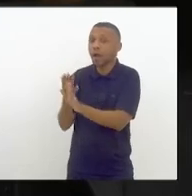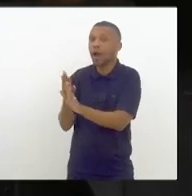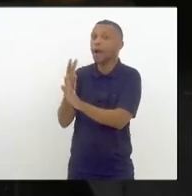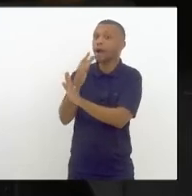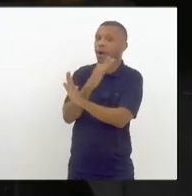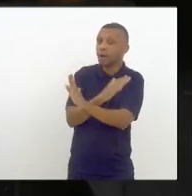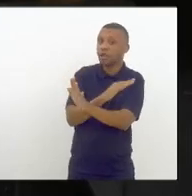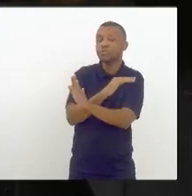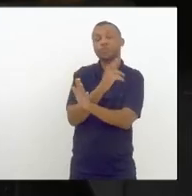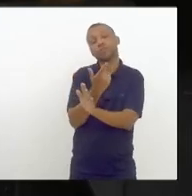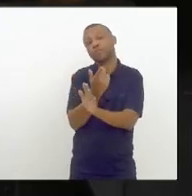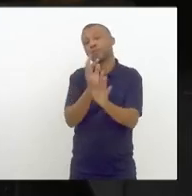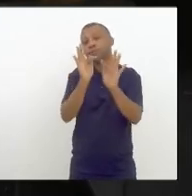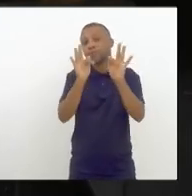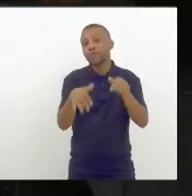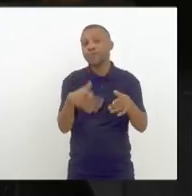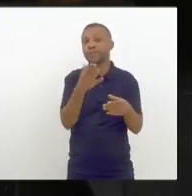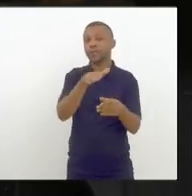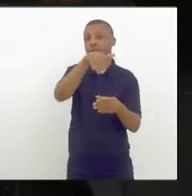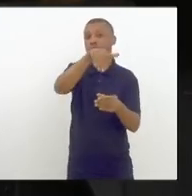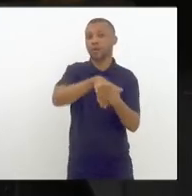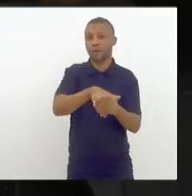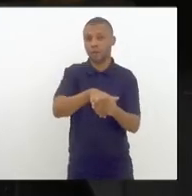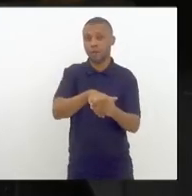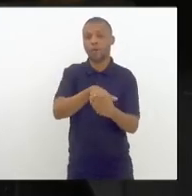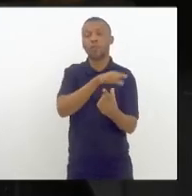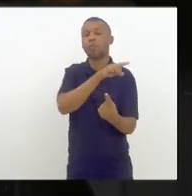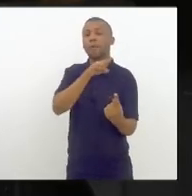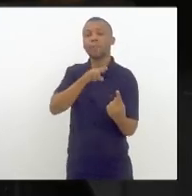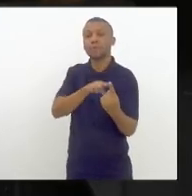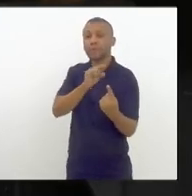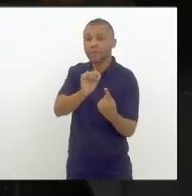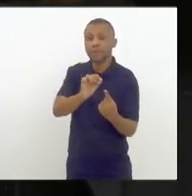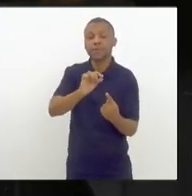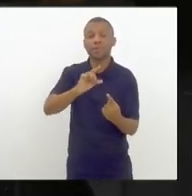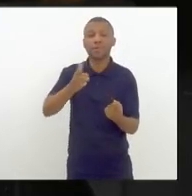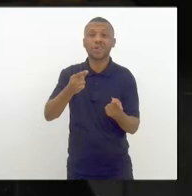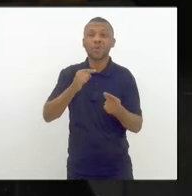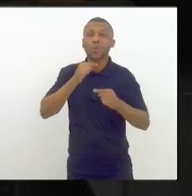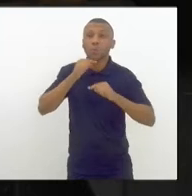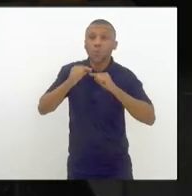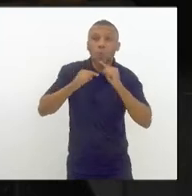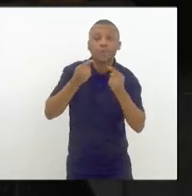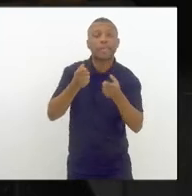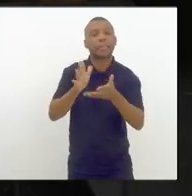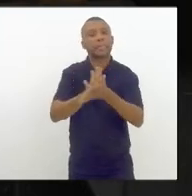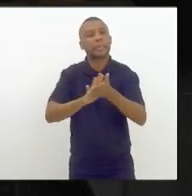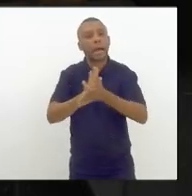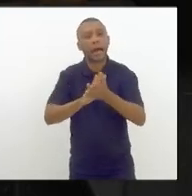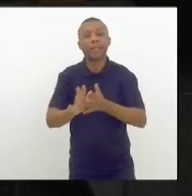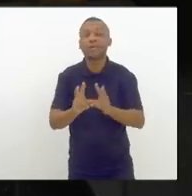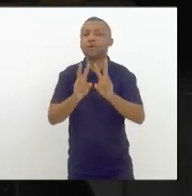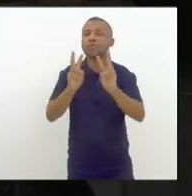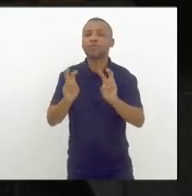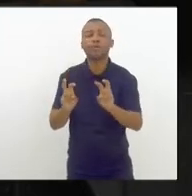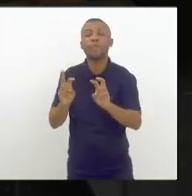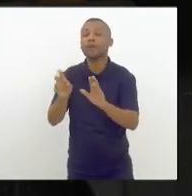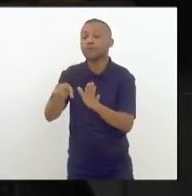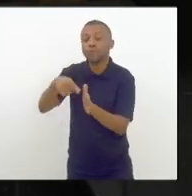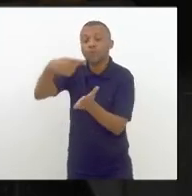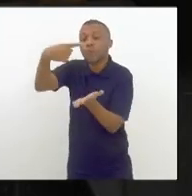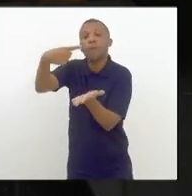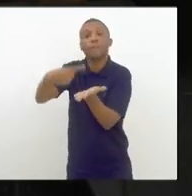que não houvesse a menor dúvida de que que compromissos seriam esses